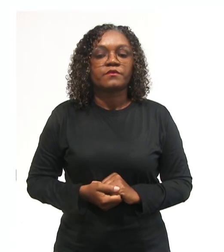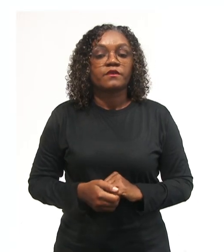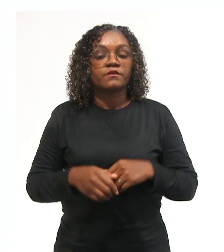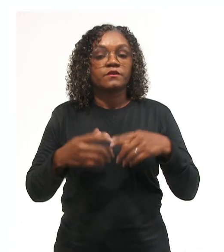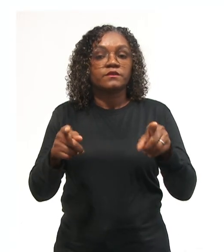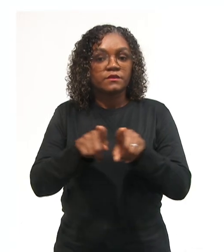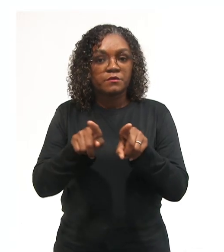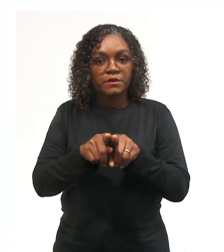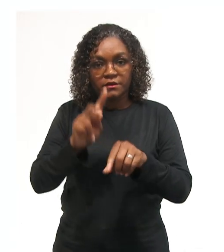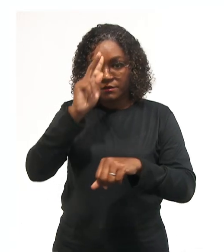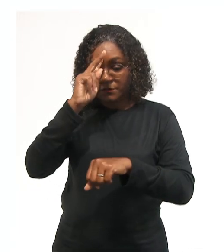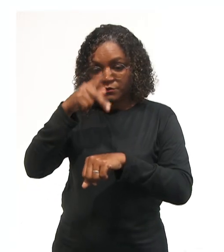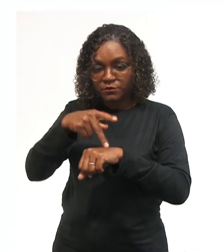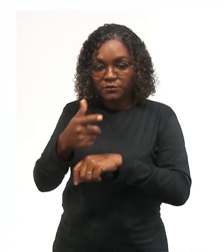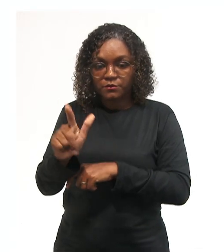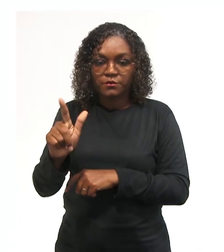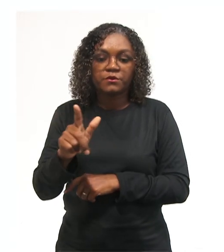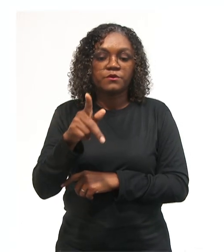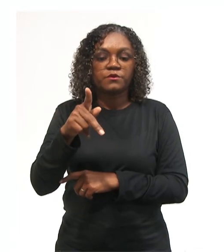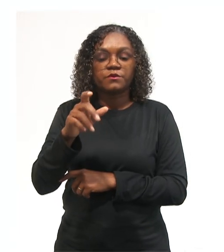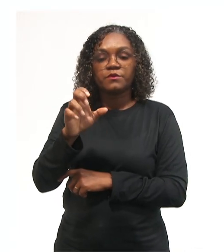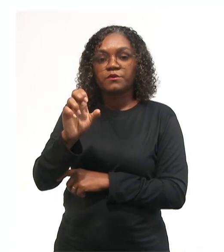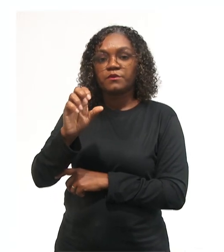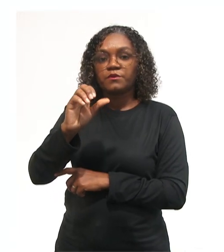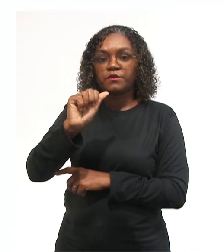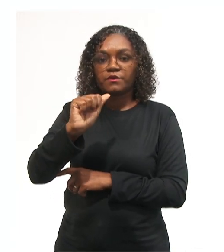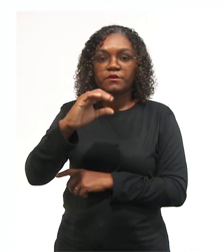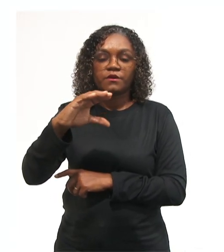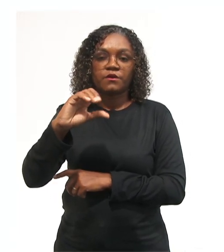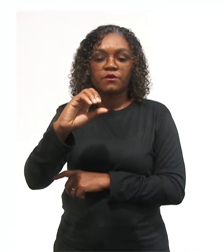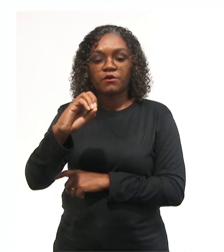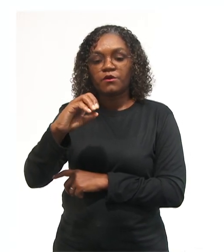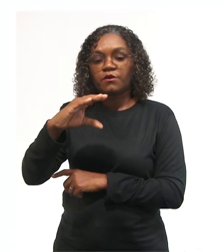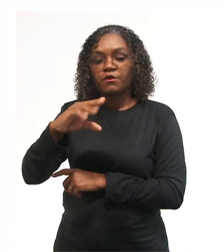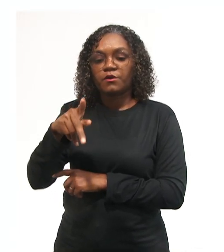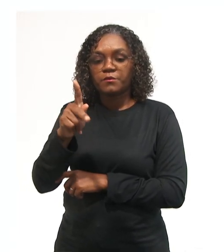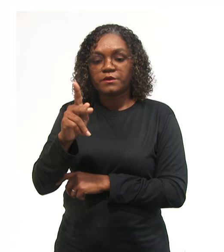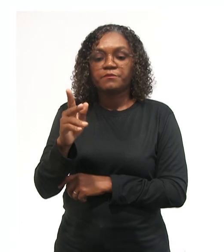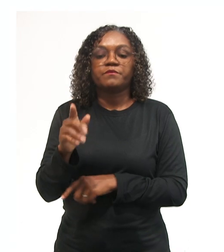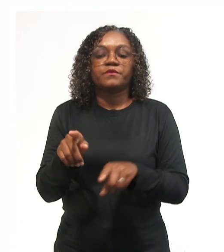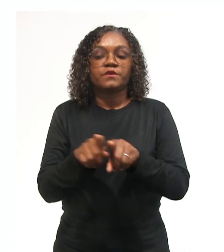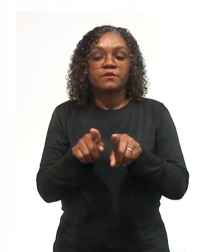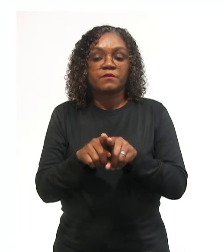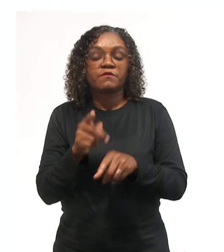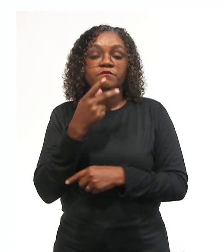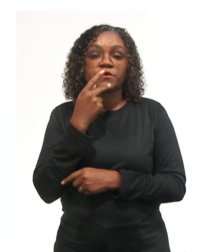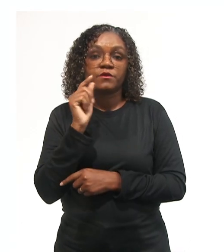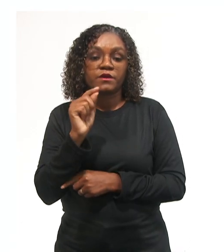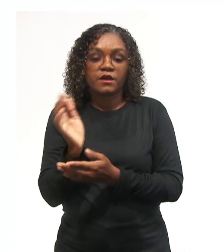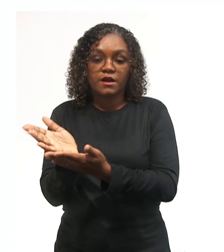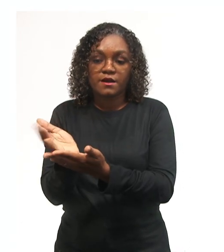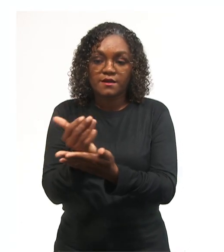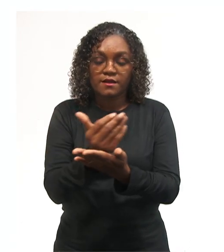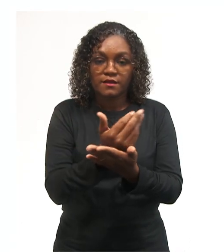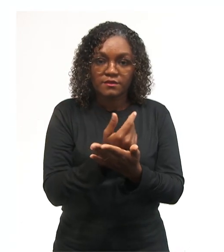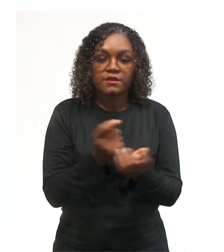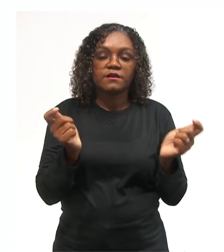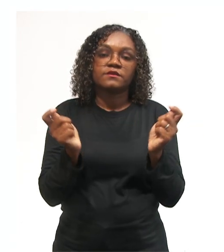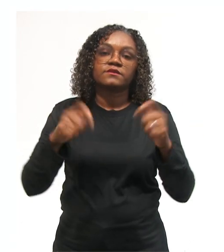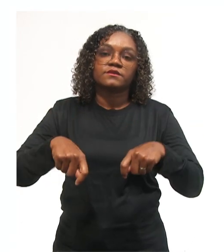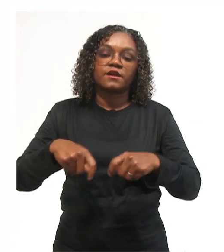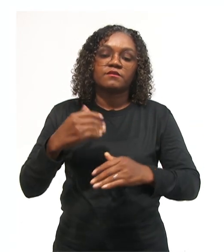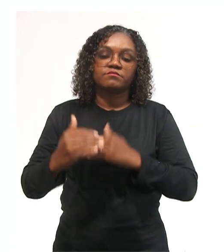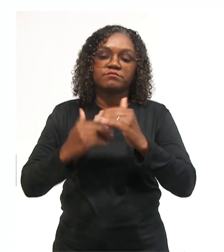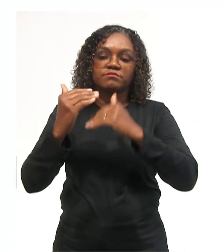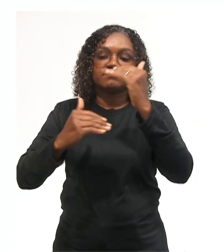Wiseman, eles vão dizer que o crescimento é impulsionado pelas possibilidades de arrecadação. O que eu quero dizer com isso? Que o